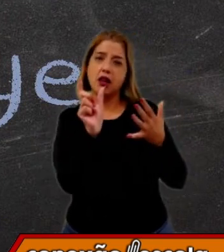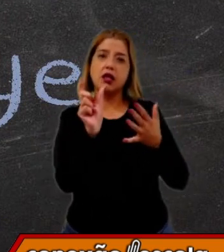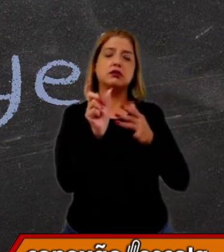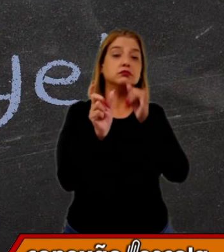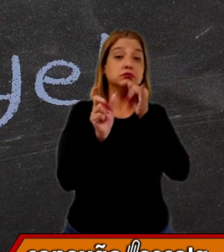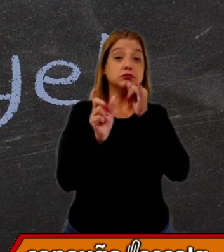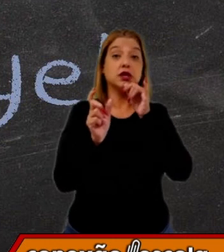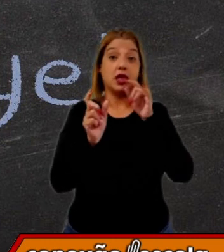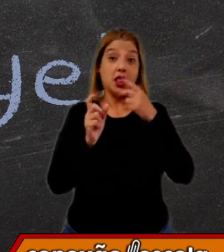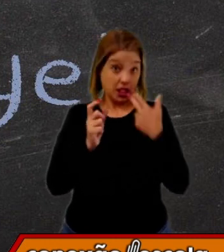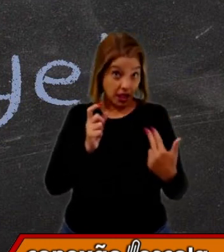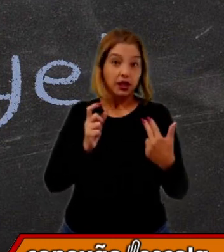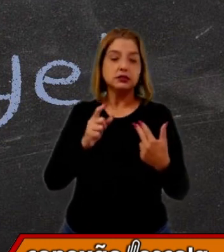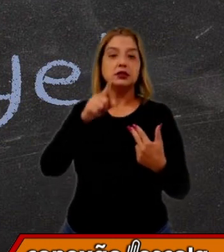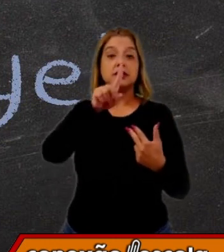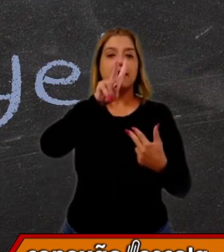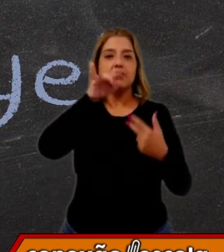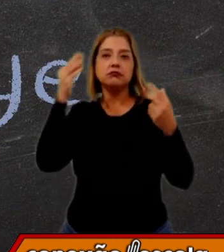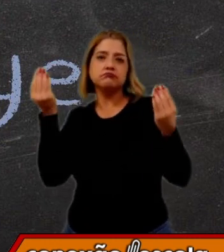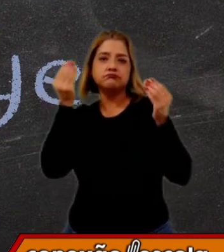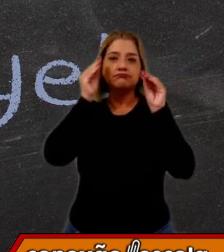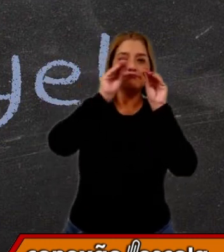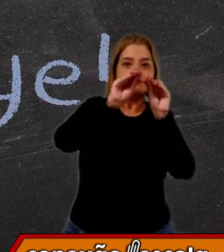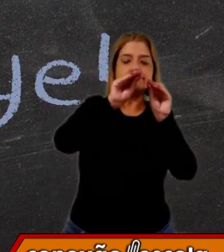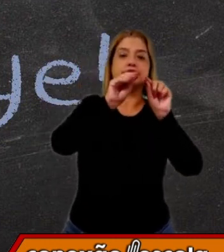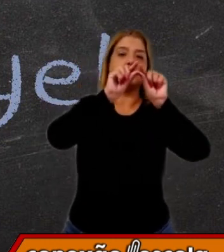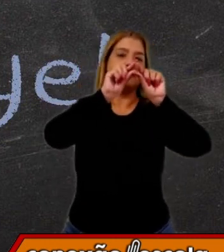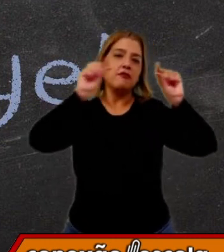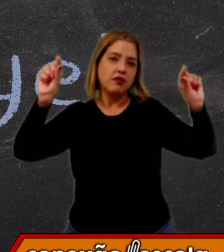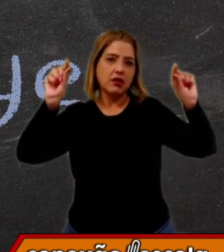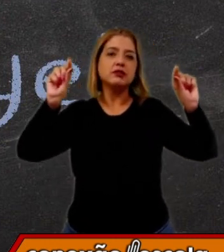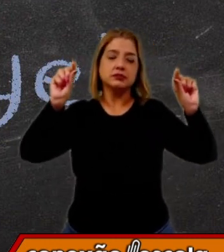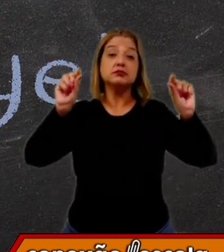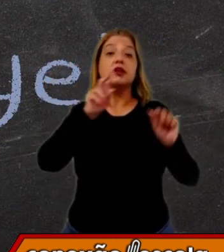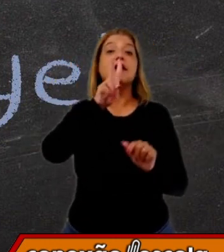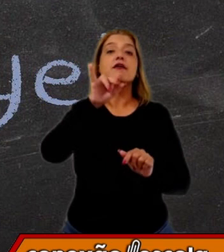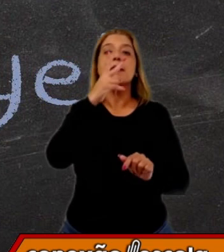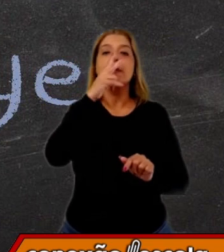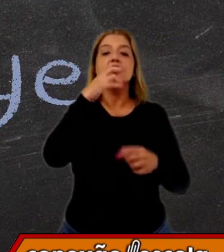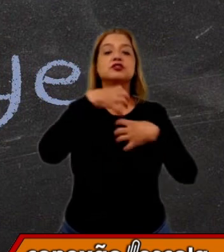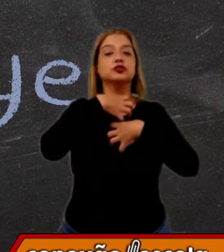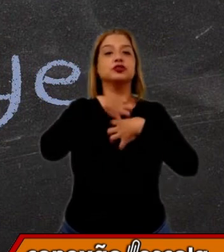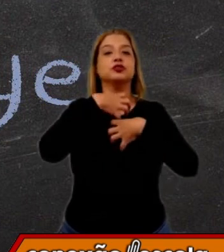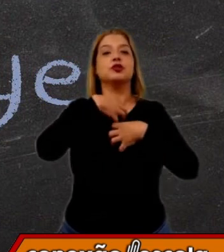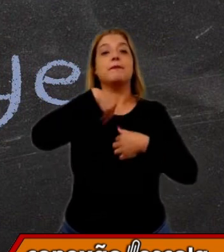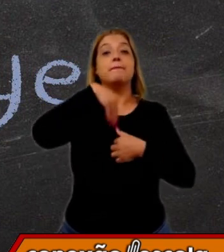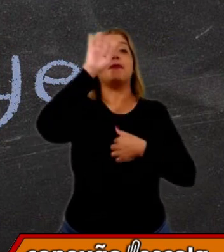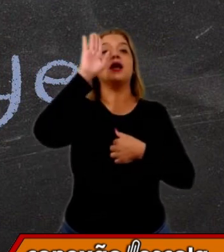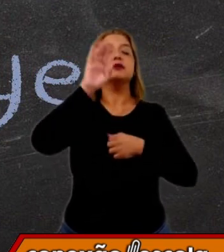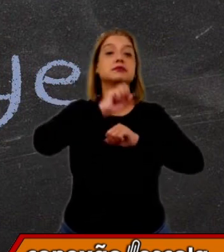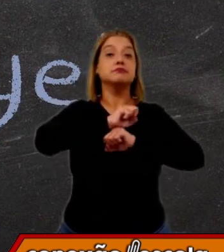caso em inglês que você ao inserir essa palavrinha por essa situação vai tornar o seu texto a